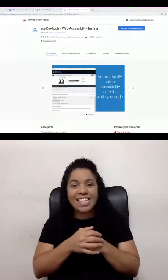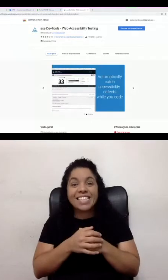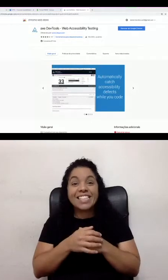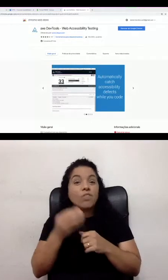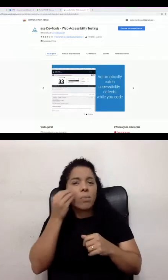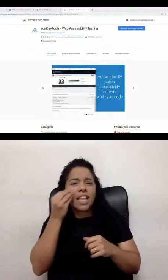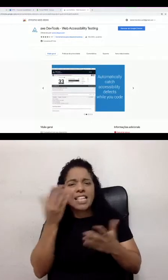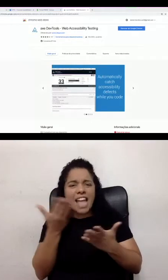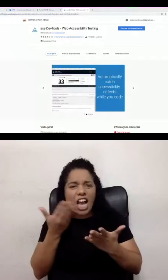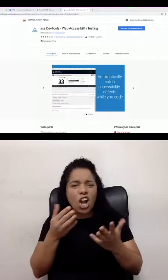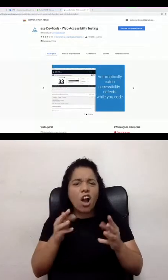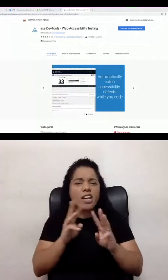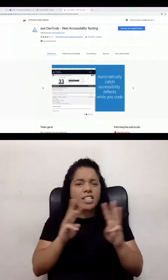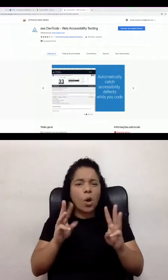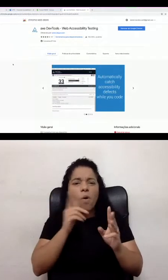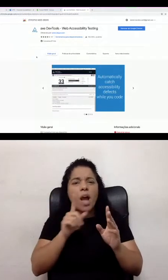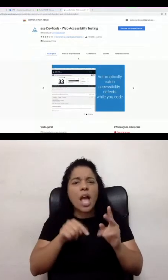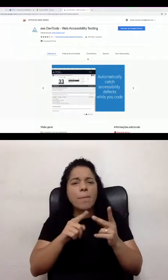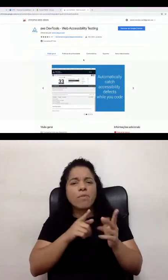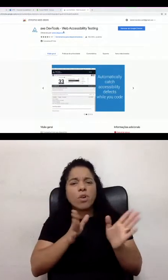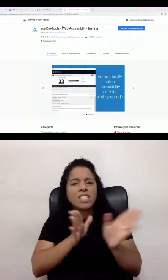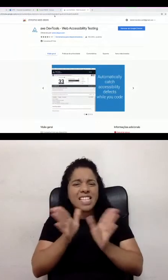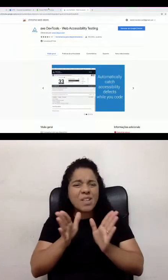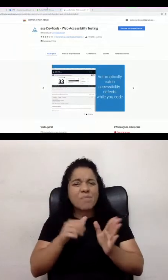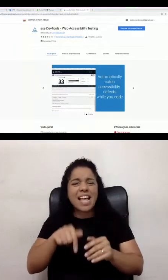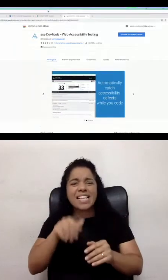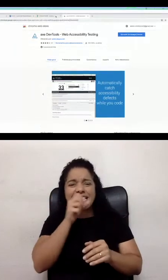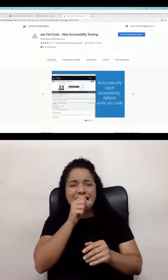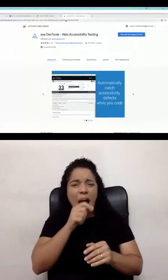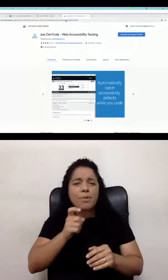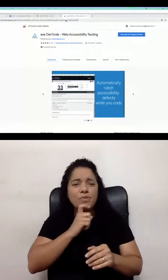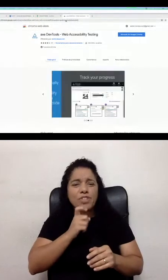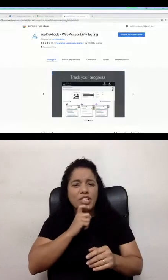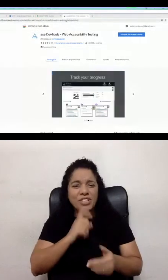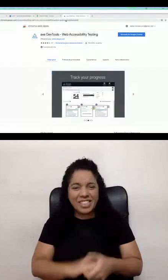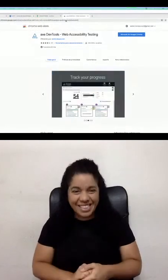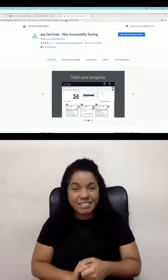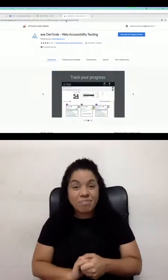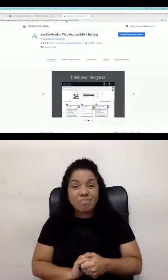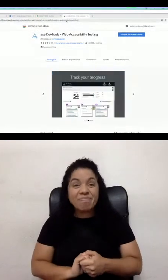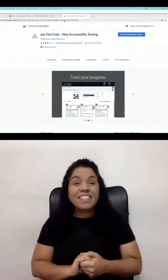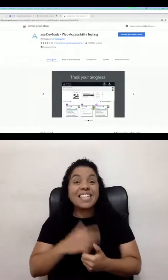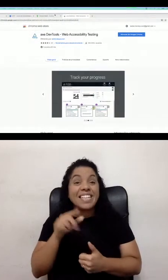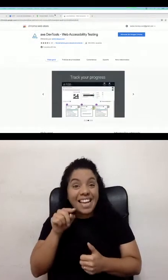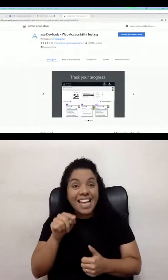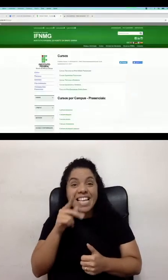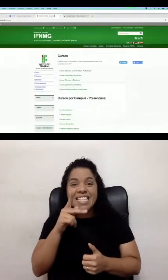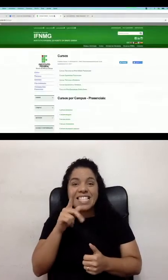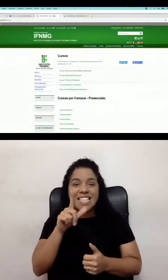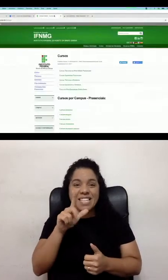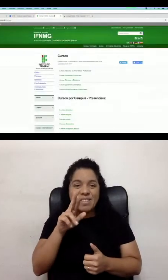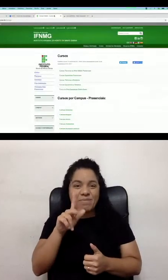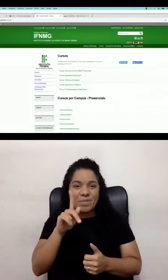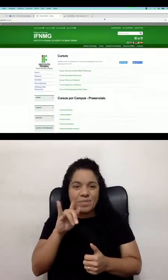aí, gente. Já vamos pôr acessibilidade nesse sábado frio. Então, esse é um plugin, tá? Que eu